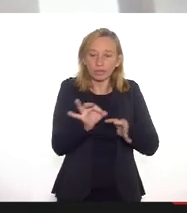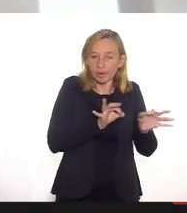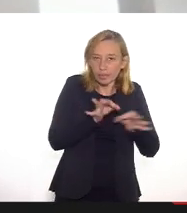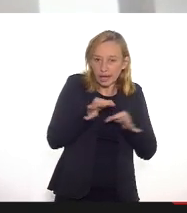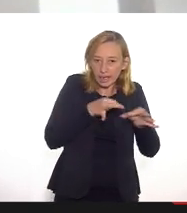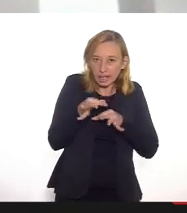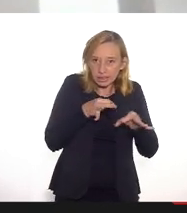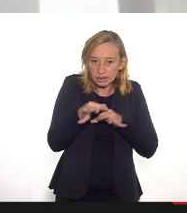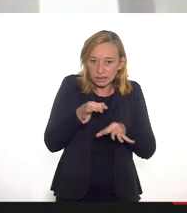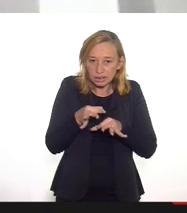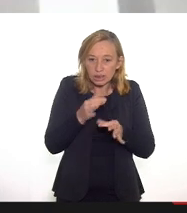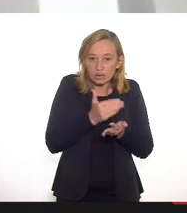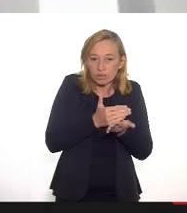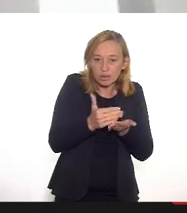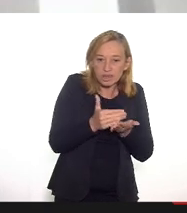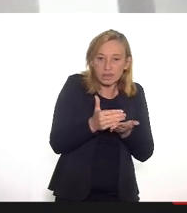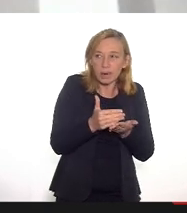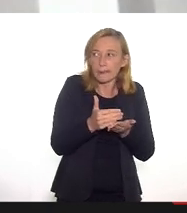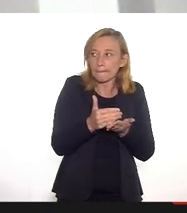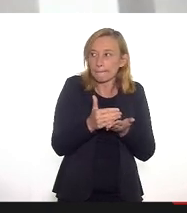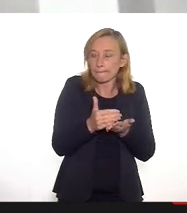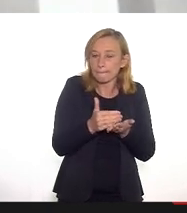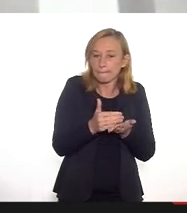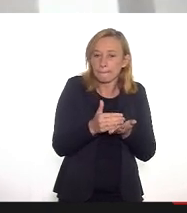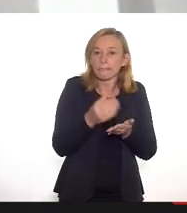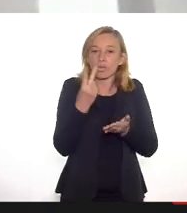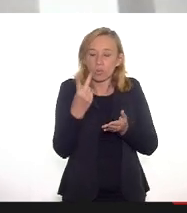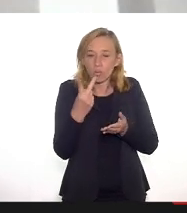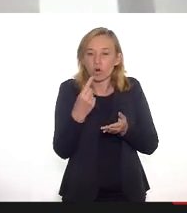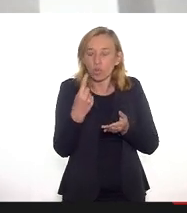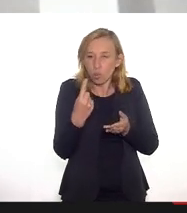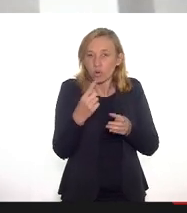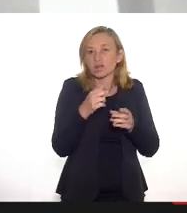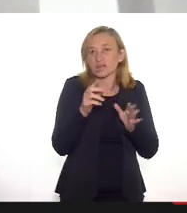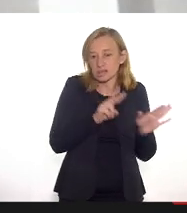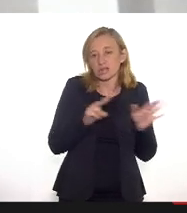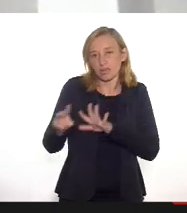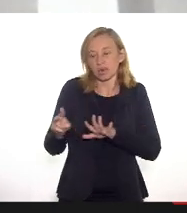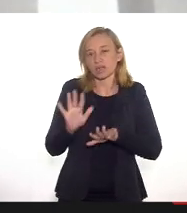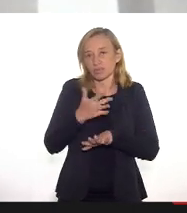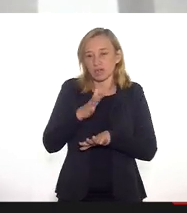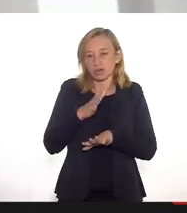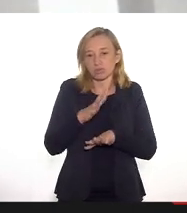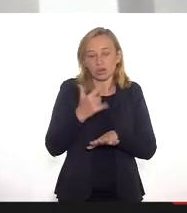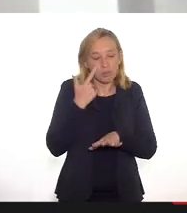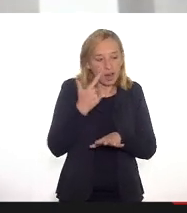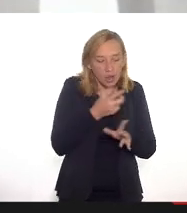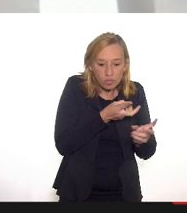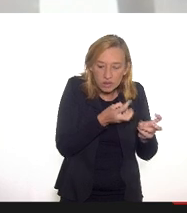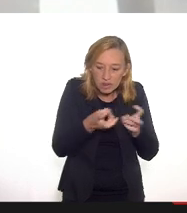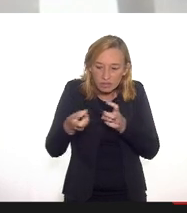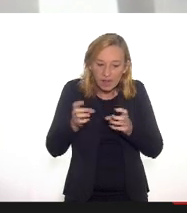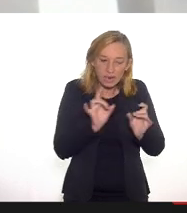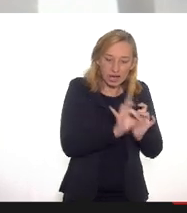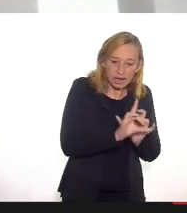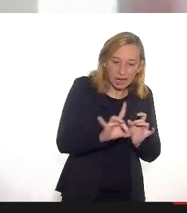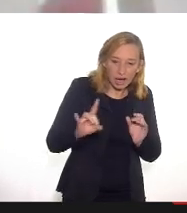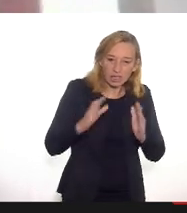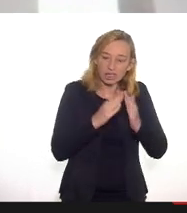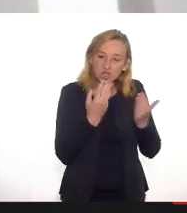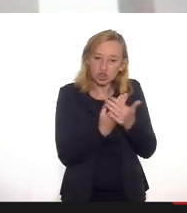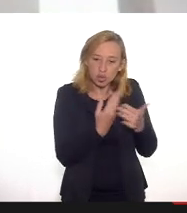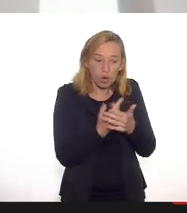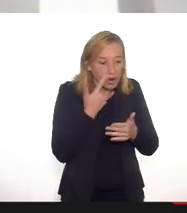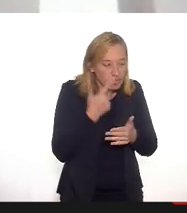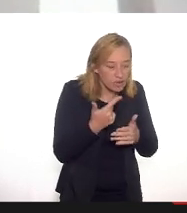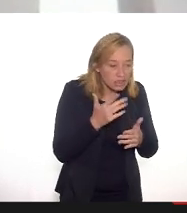deve começar isso daqui a uma semana, mais ou menos, para rodar as unidades e averiguar se elas já, se todo mundo já fez o